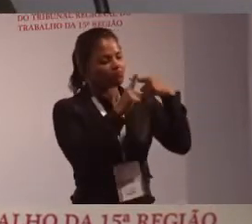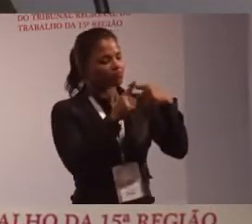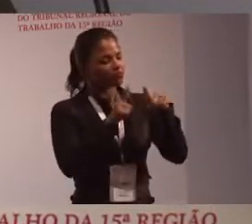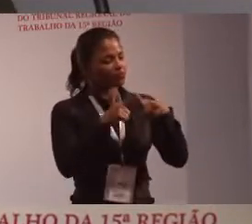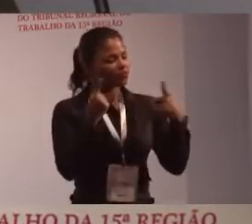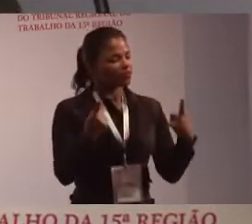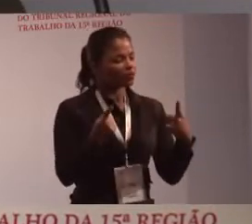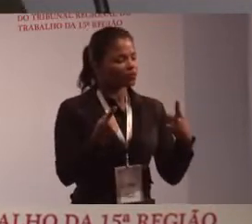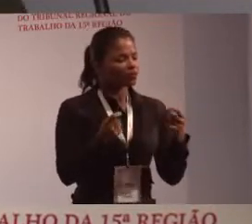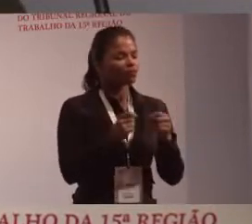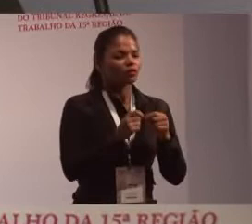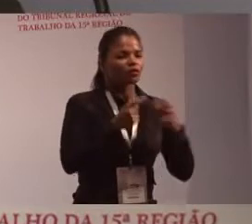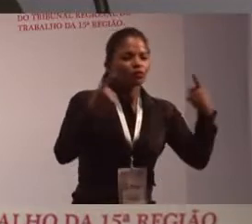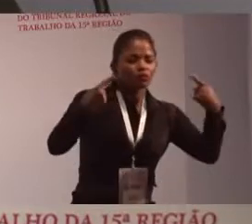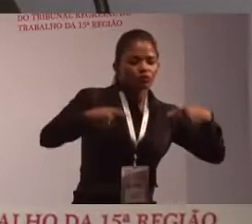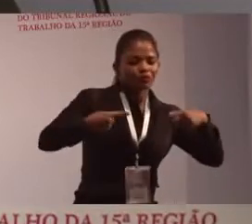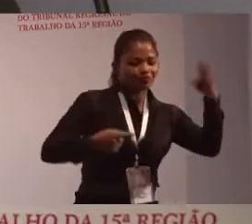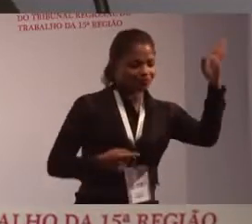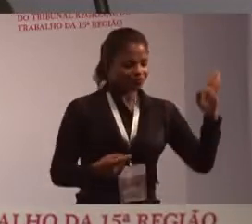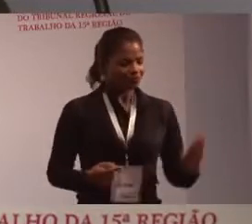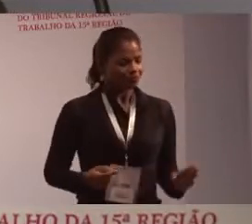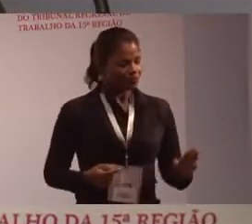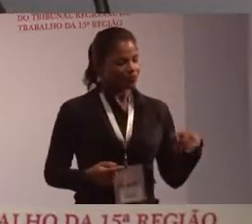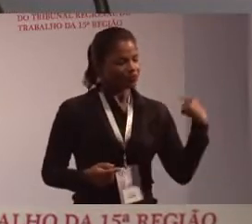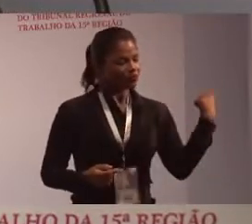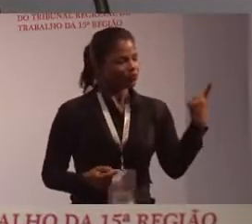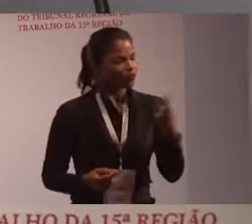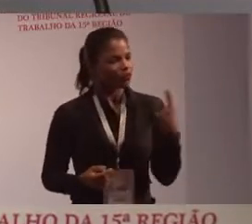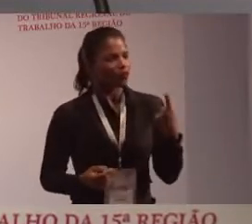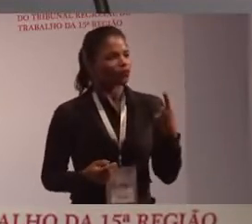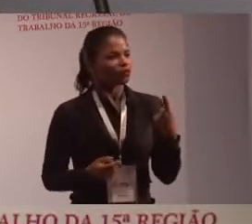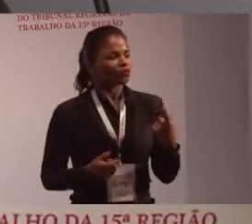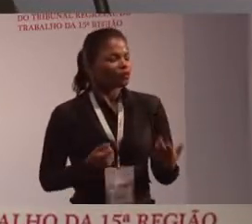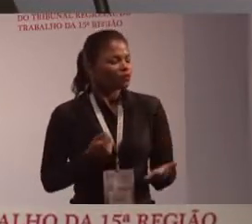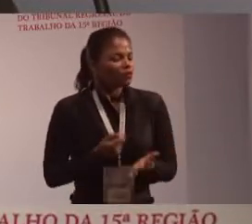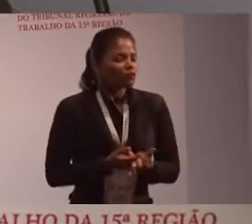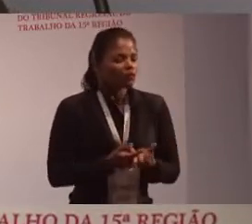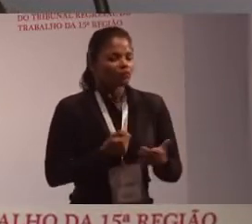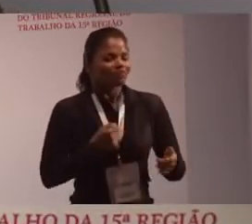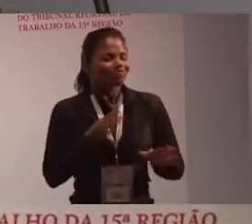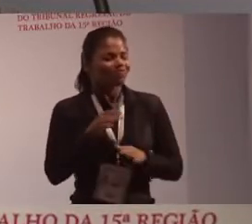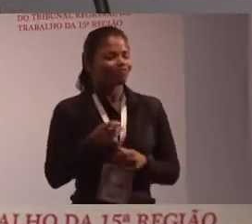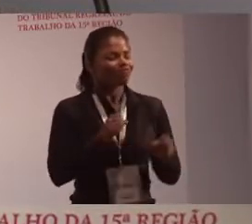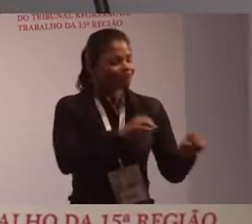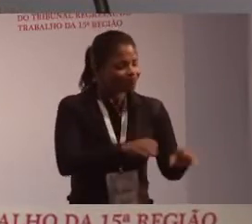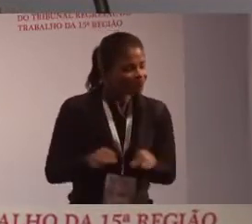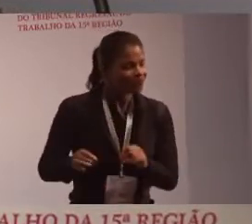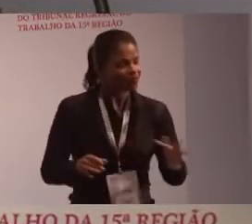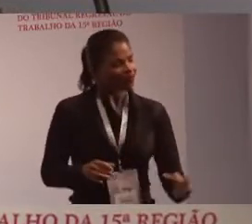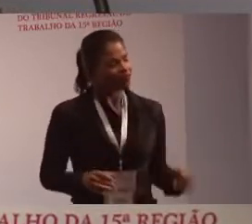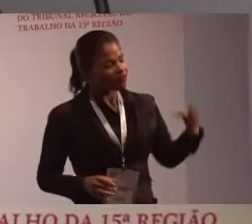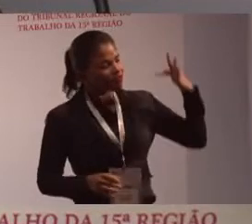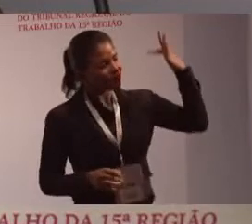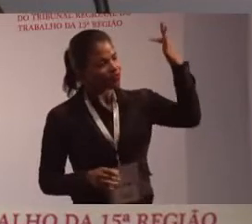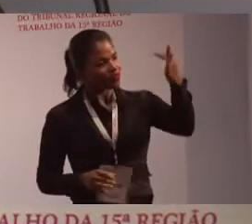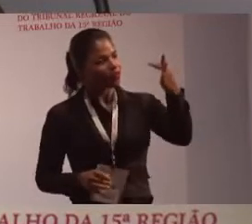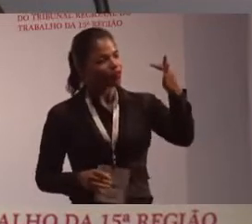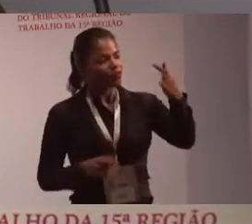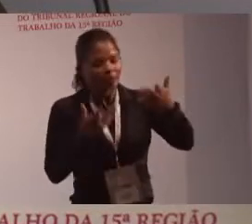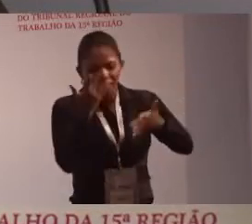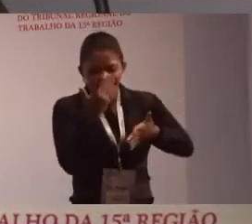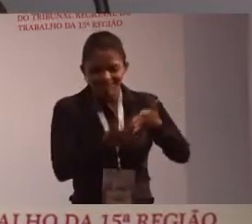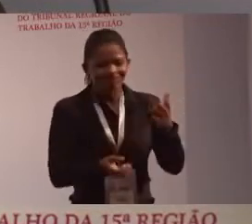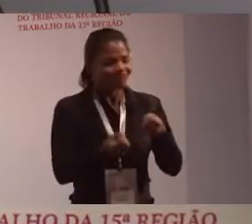mas eu faço o contrabalanço aqui no Brasil, que se a gente não investir hoje na educação para o futuro, nós vamos perder esse